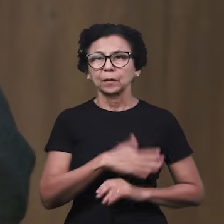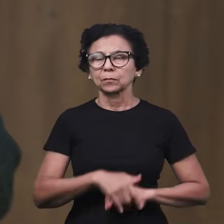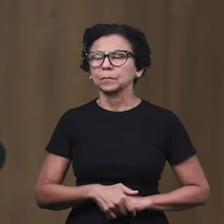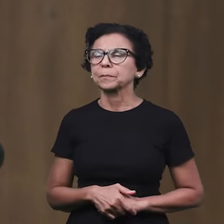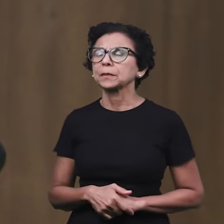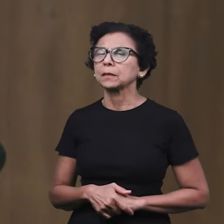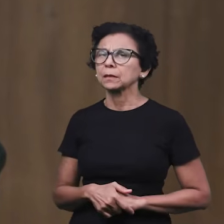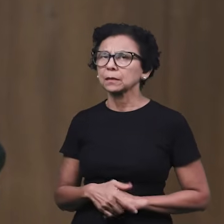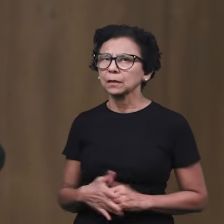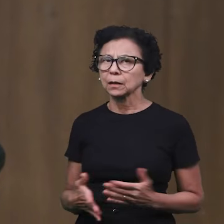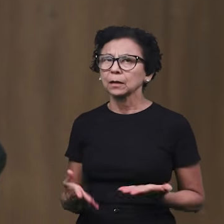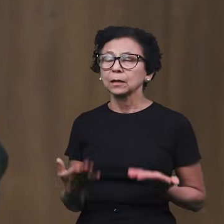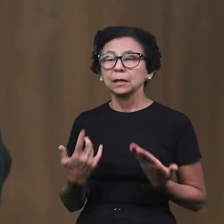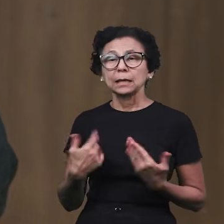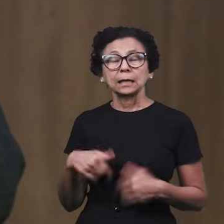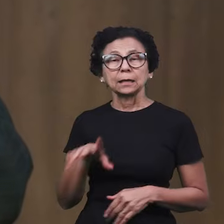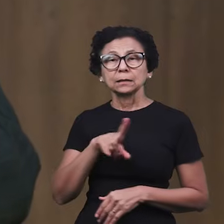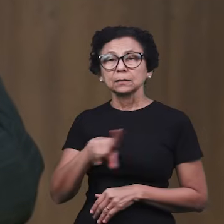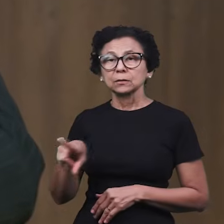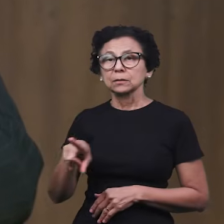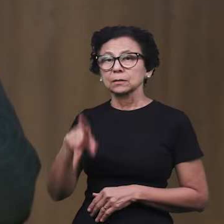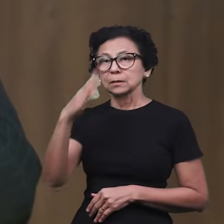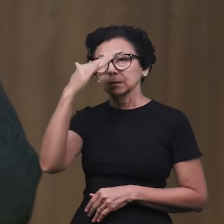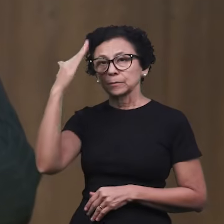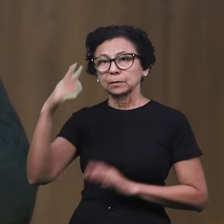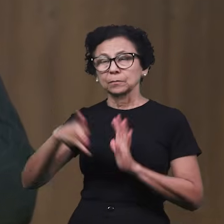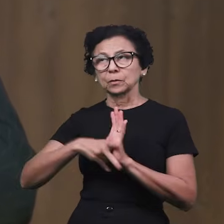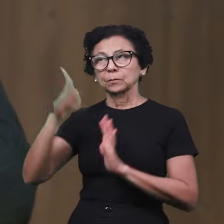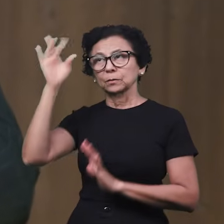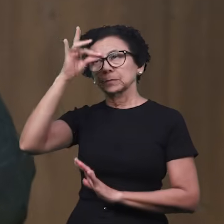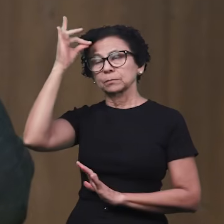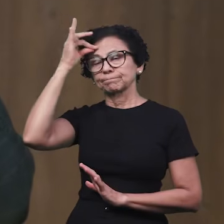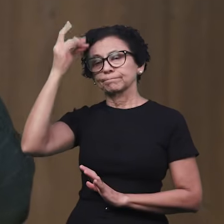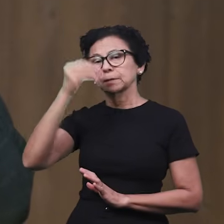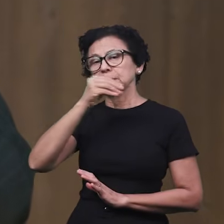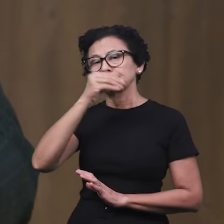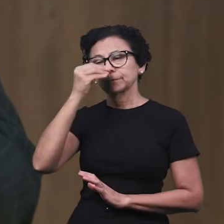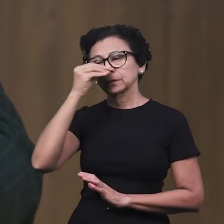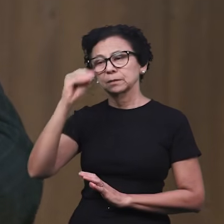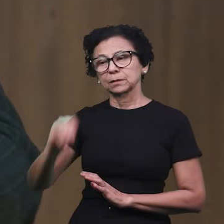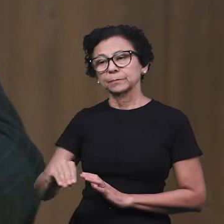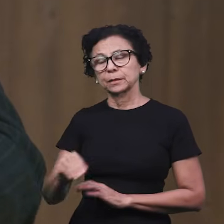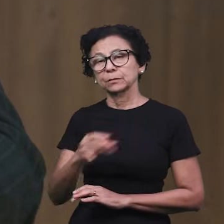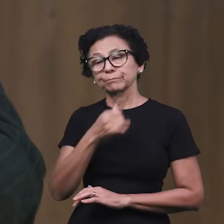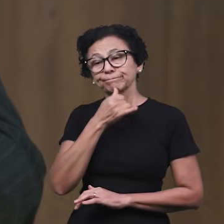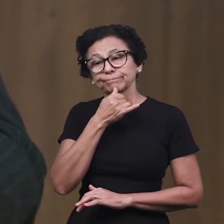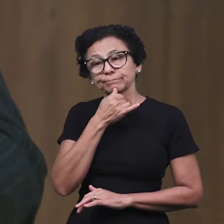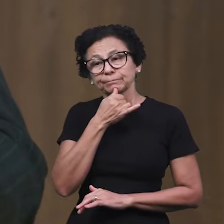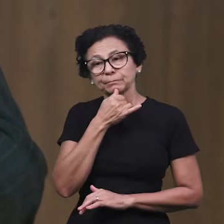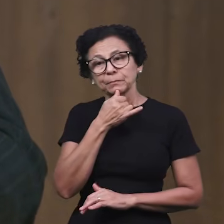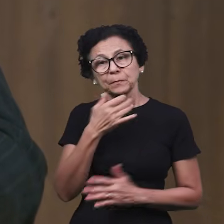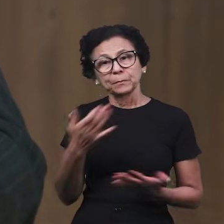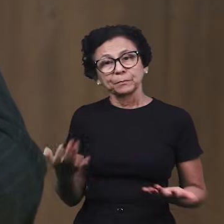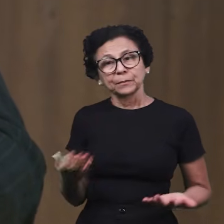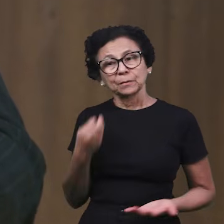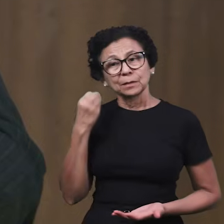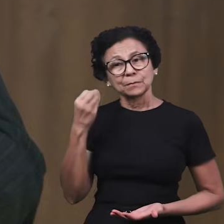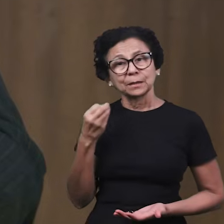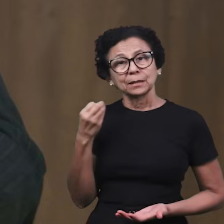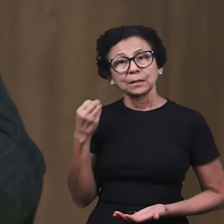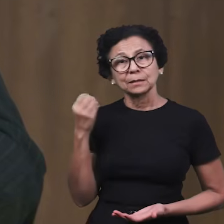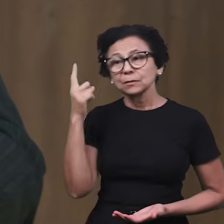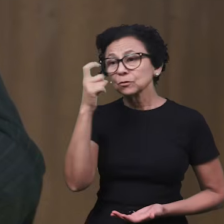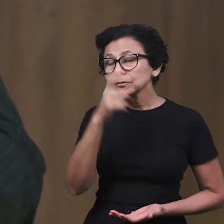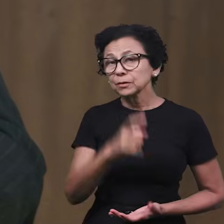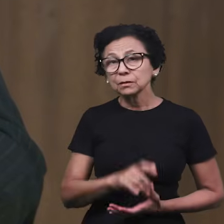de quem tem a sabedoria de Deus, de quem tem a sabedoria do Espírito Santo. E ali, infelizmente, ele viveu essa experiência